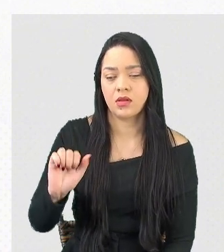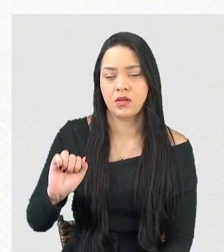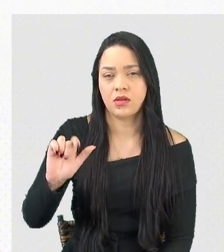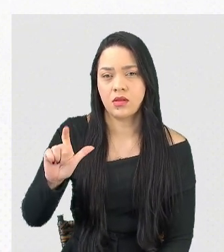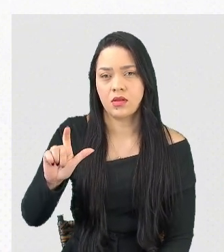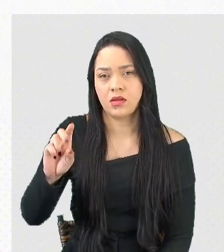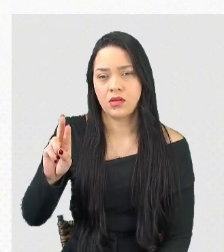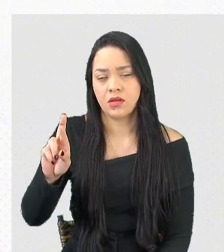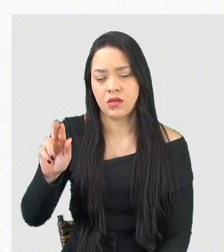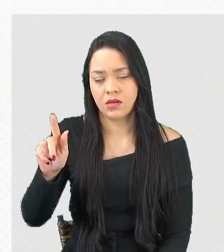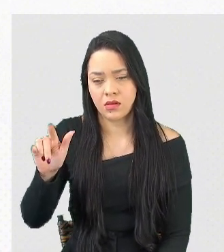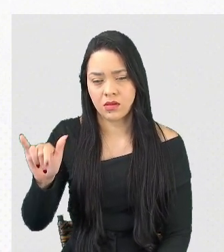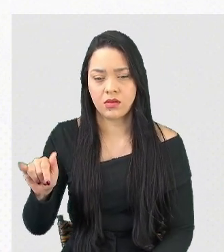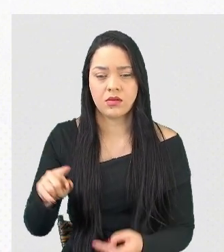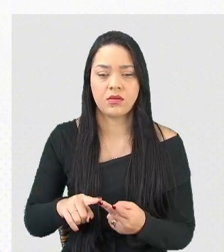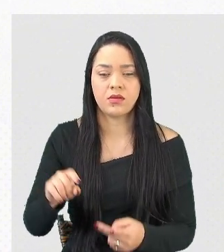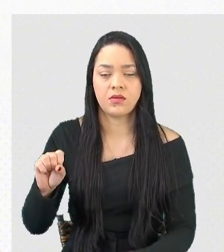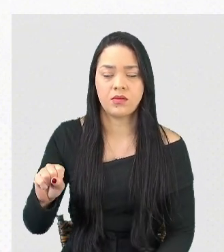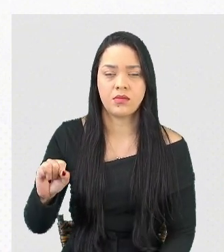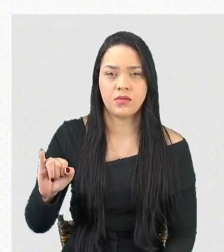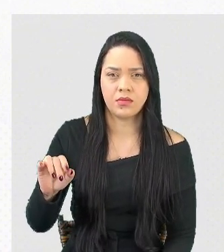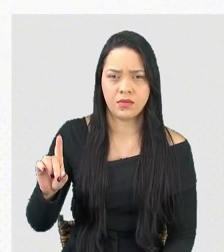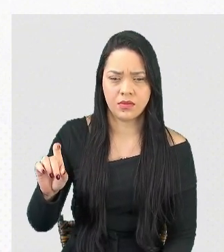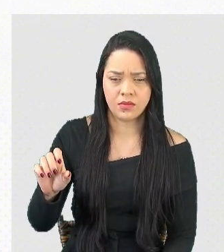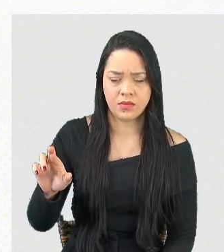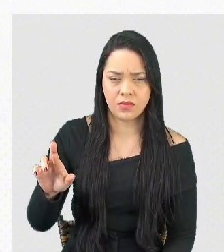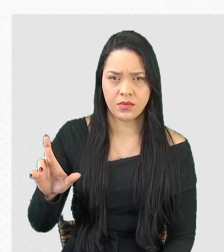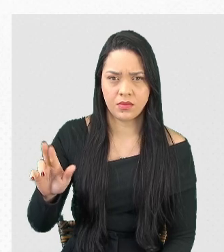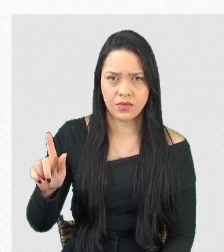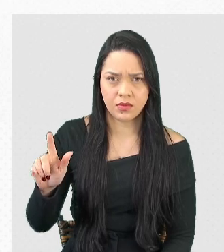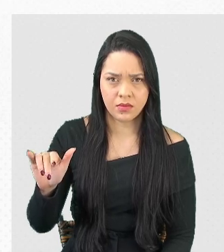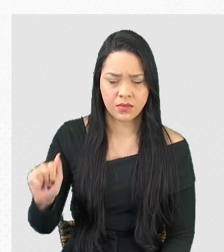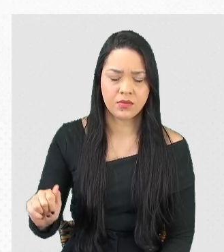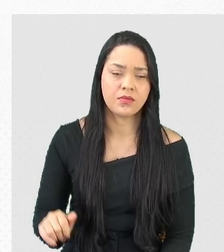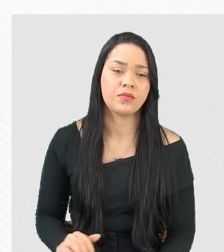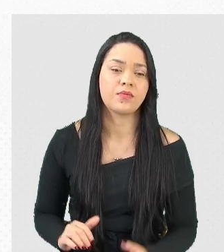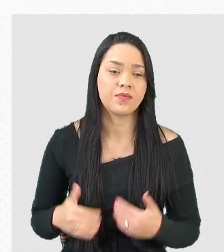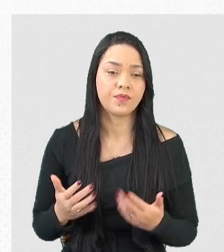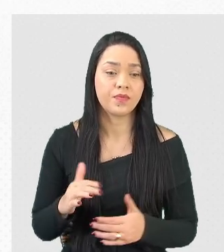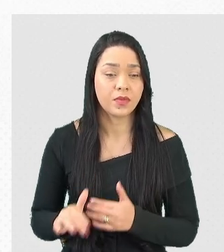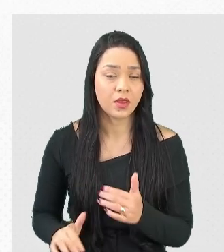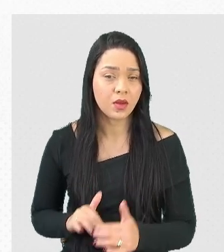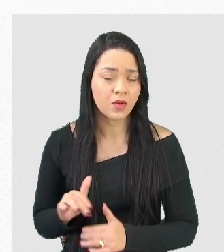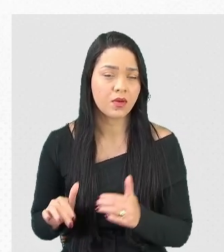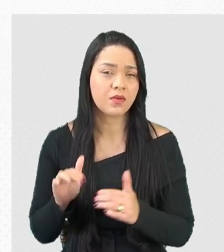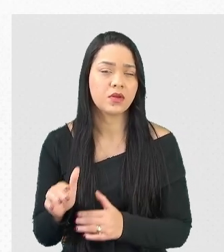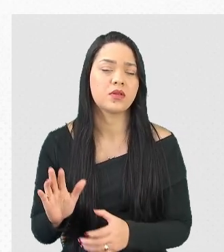observe que é um avanço significativo dentro das questões relacionadas, né, à